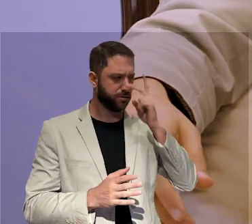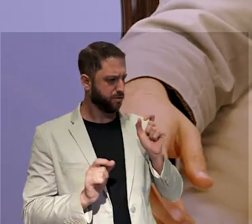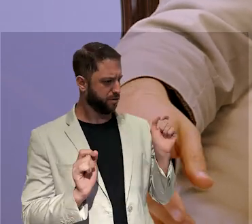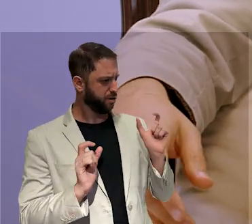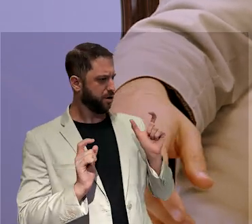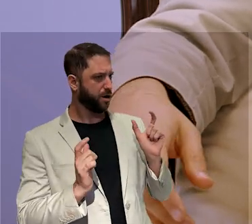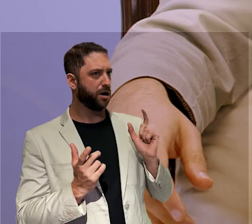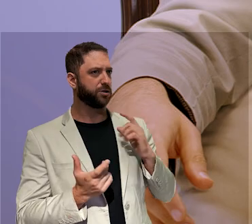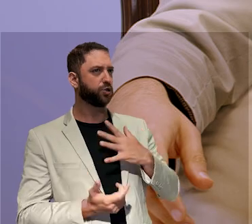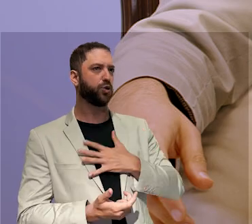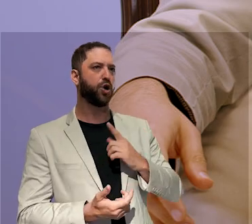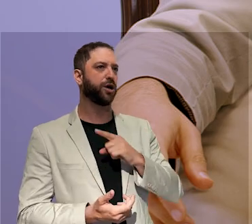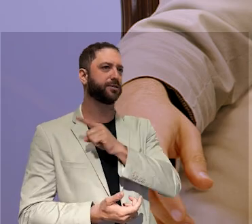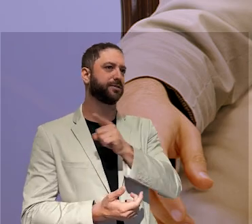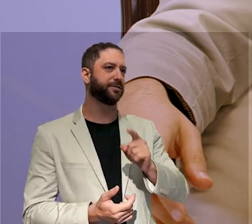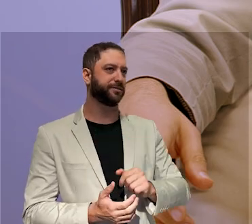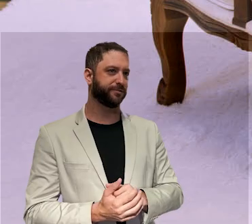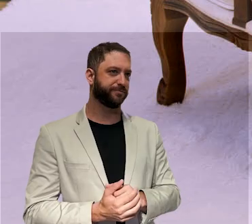ameaça ao outro.